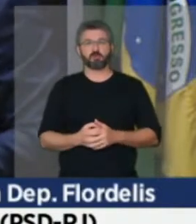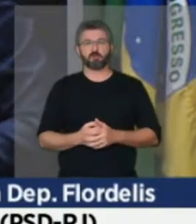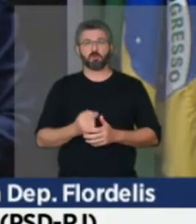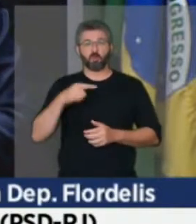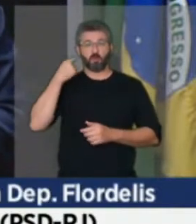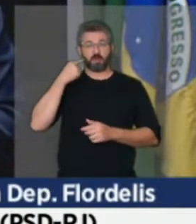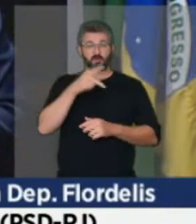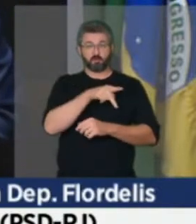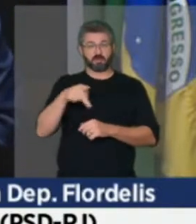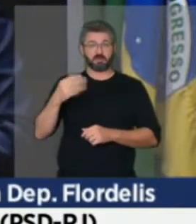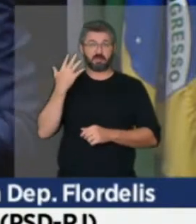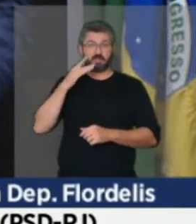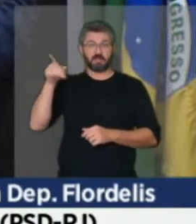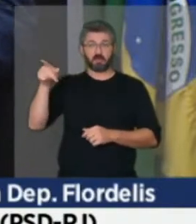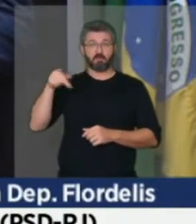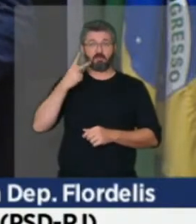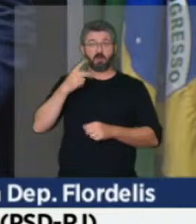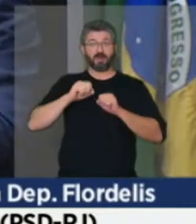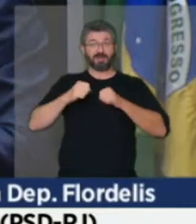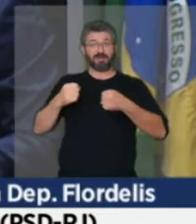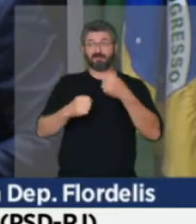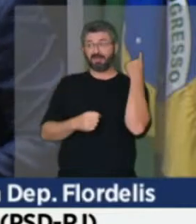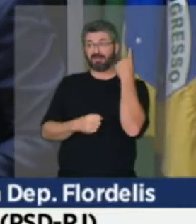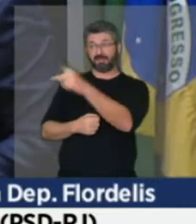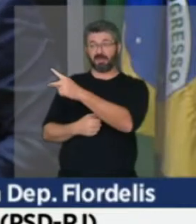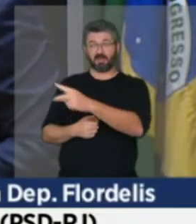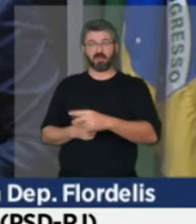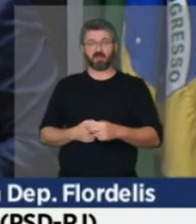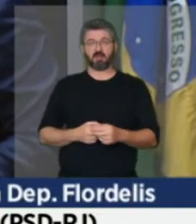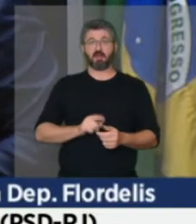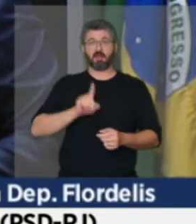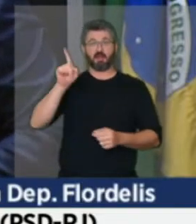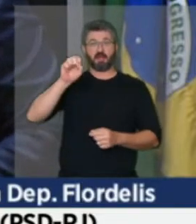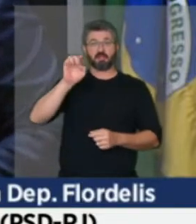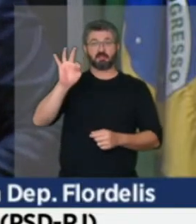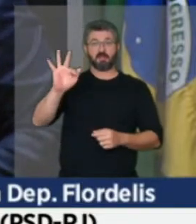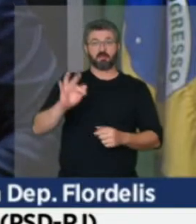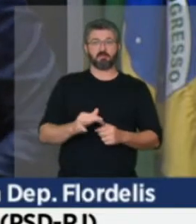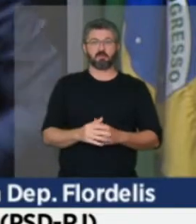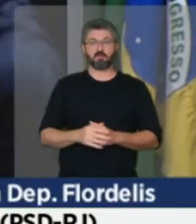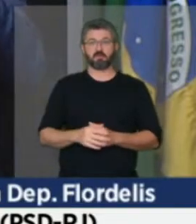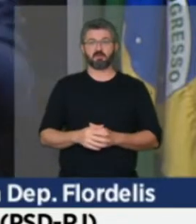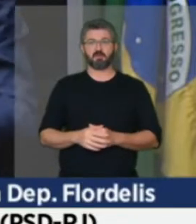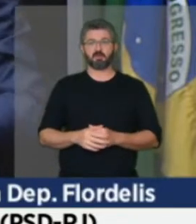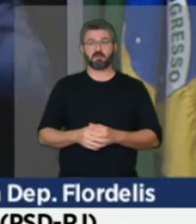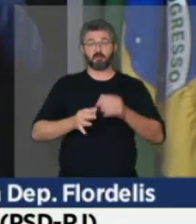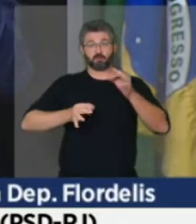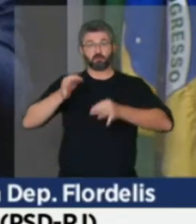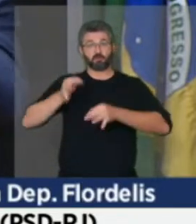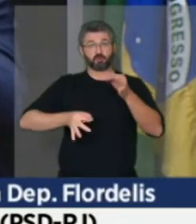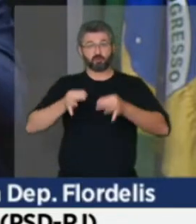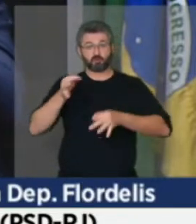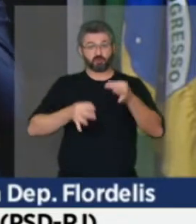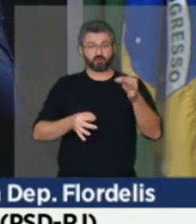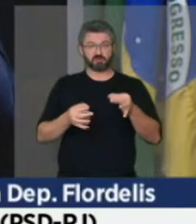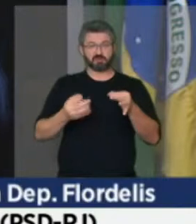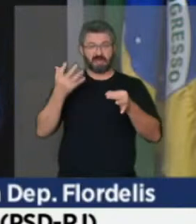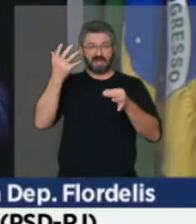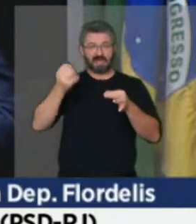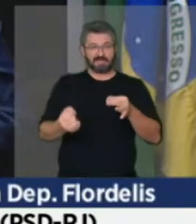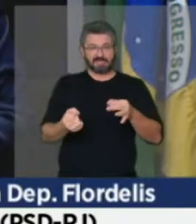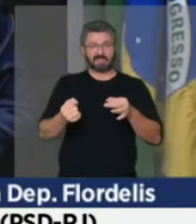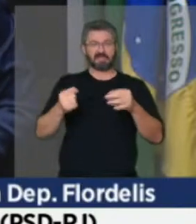presidente desta casa disse, na defesa dele, perante o Supremo, a justiça não segue as